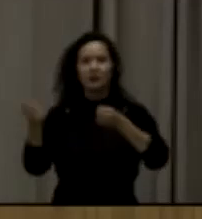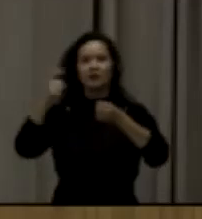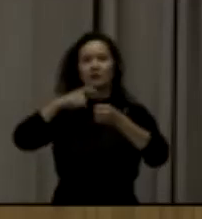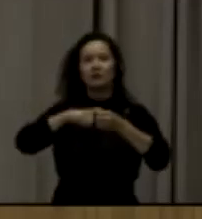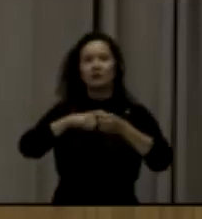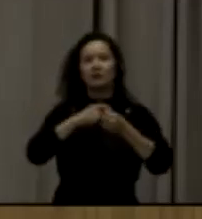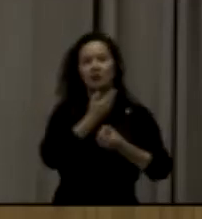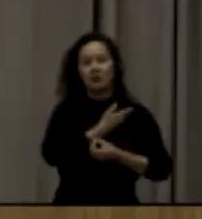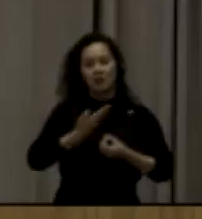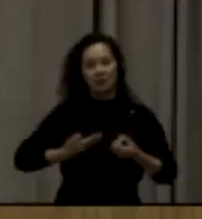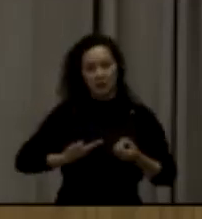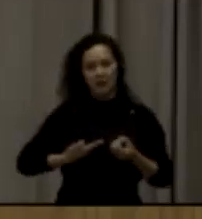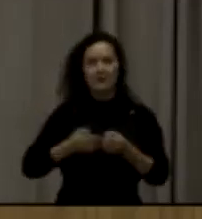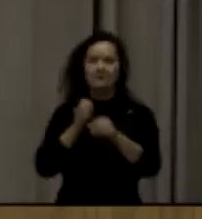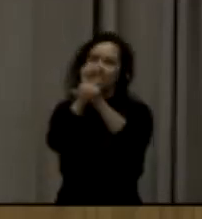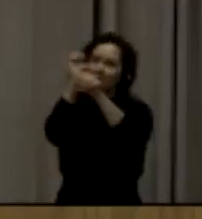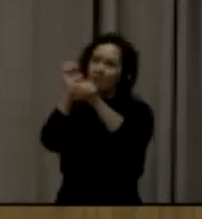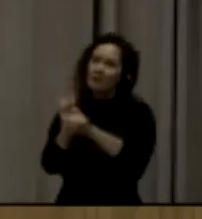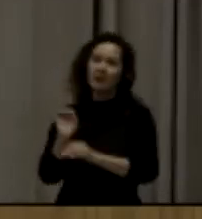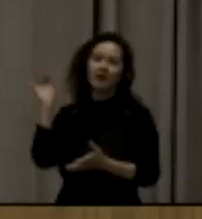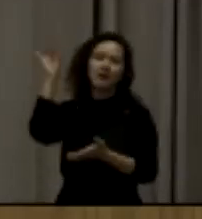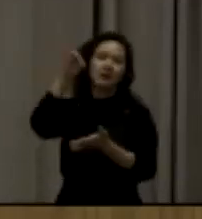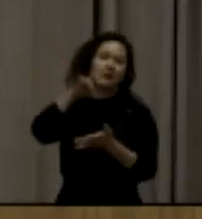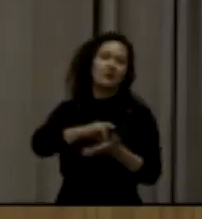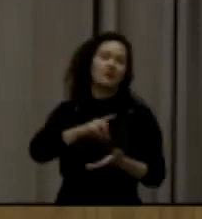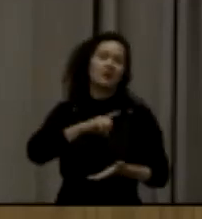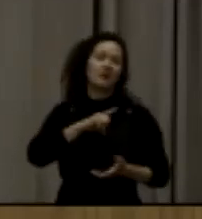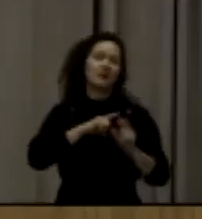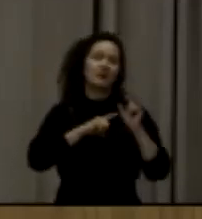esse Estado, que efetivamente tem